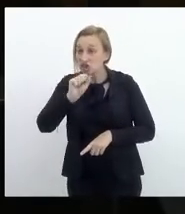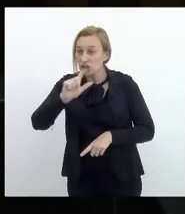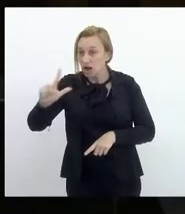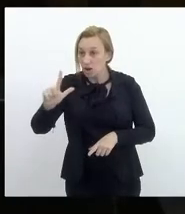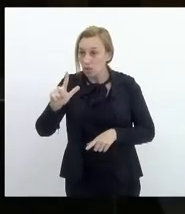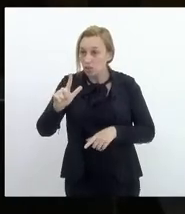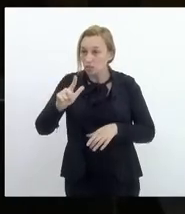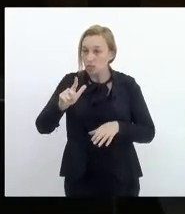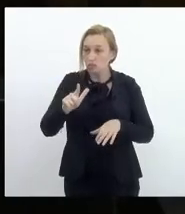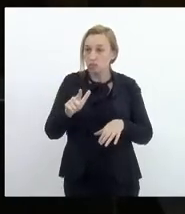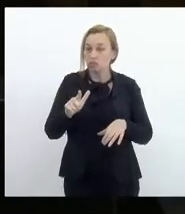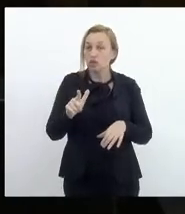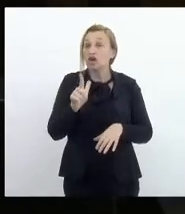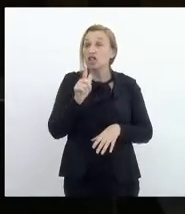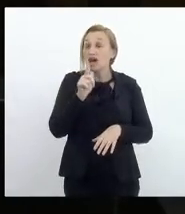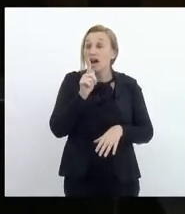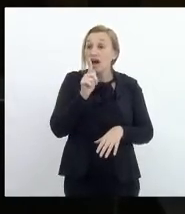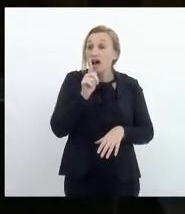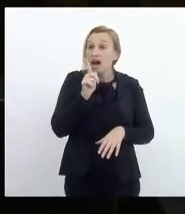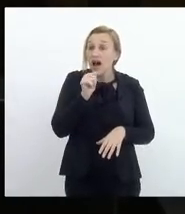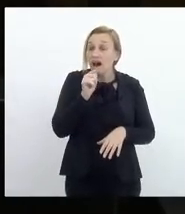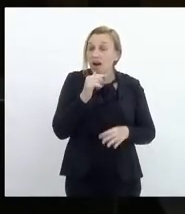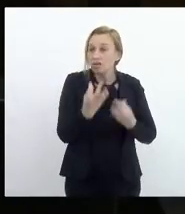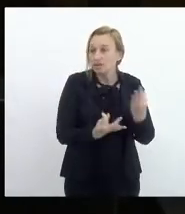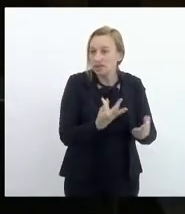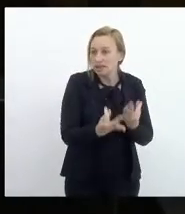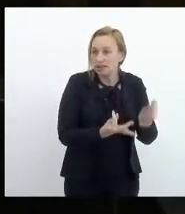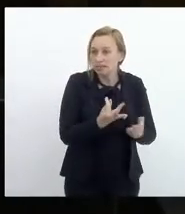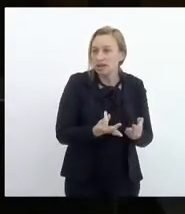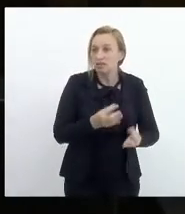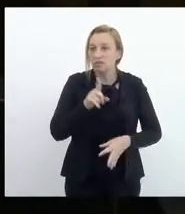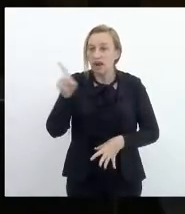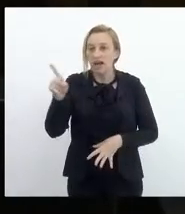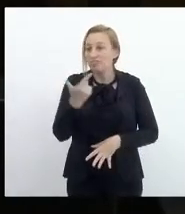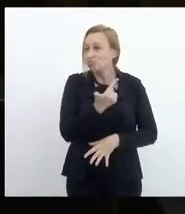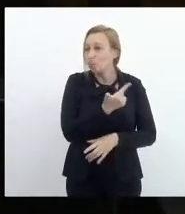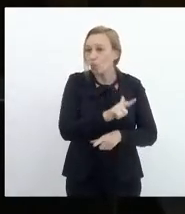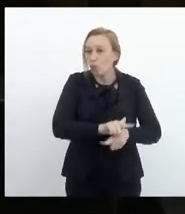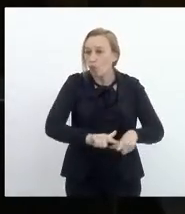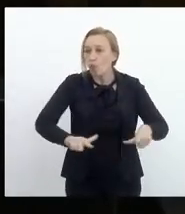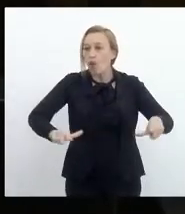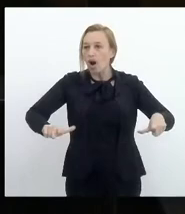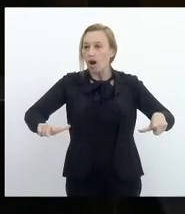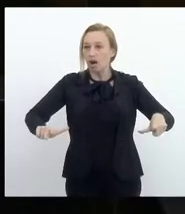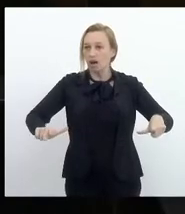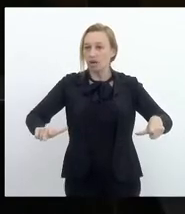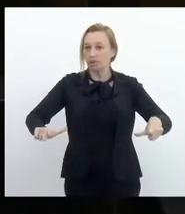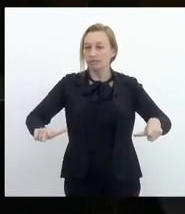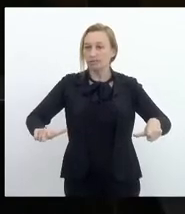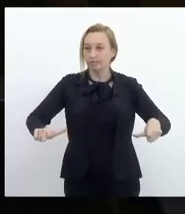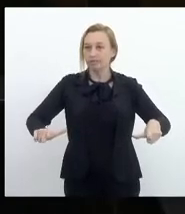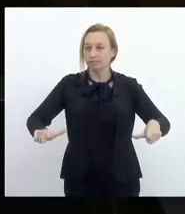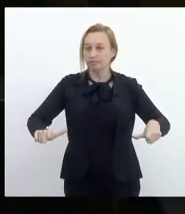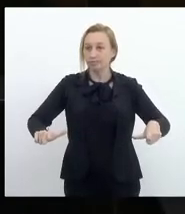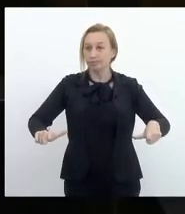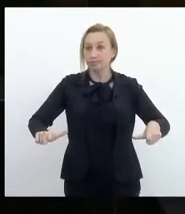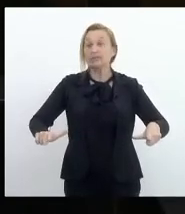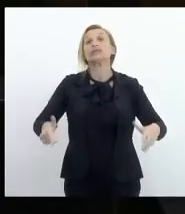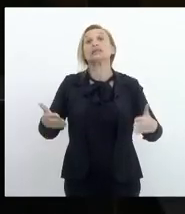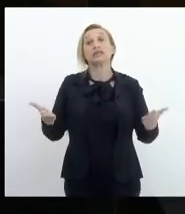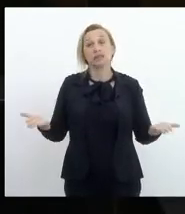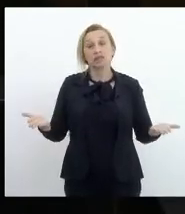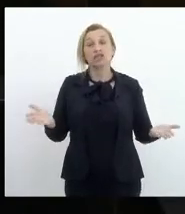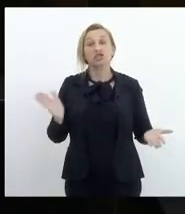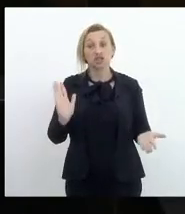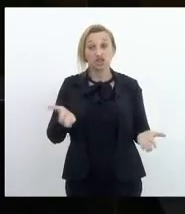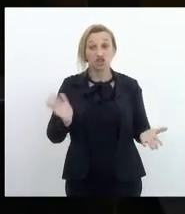de água a estação de tratamento de Laranjal não tem mais água tá seco Então se aí já